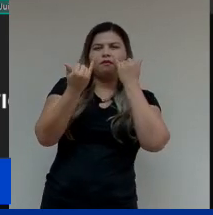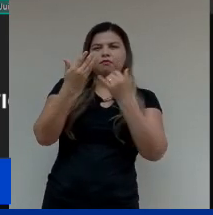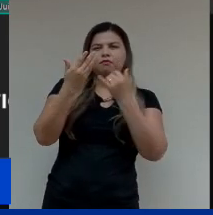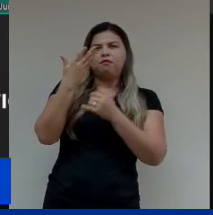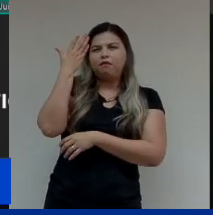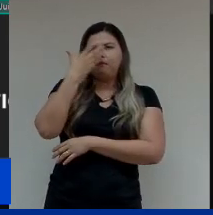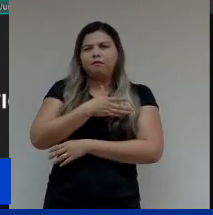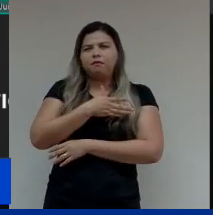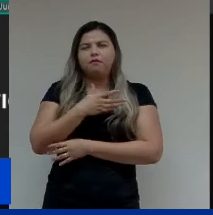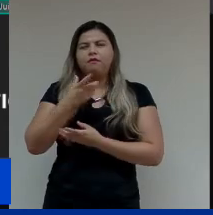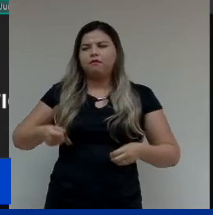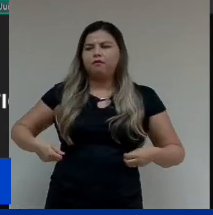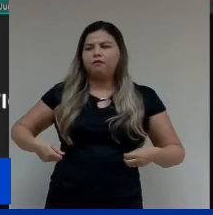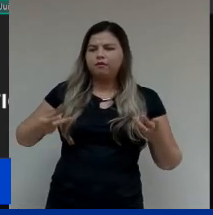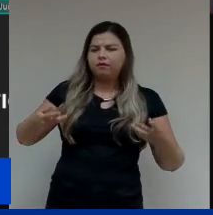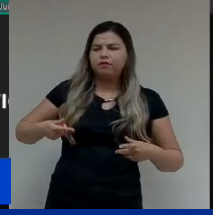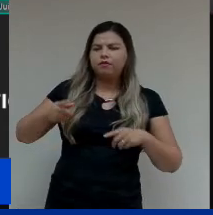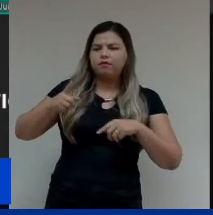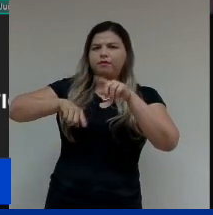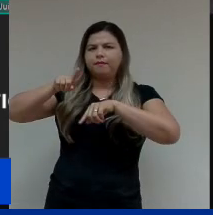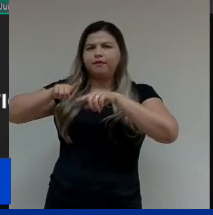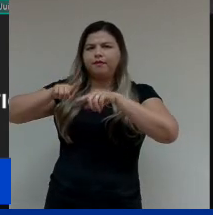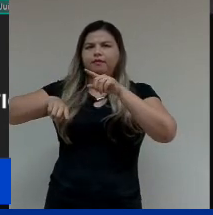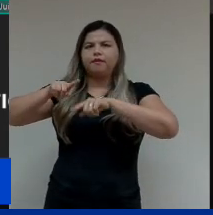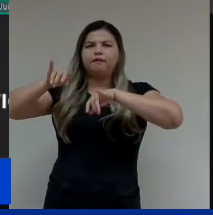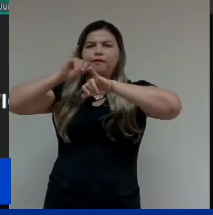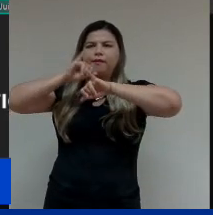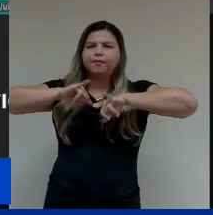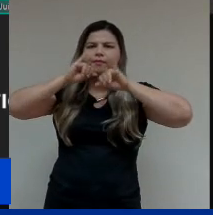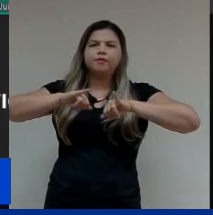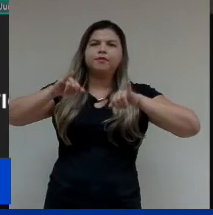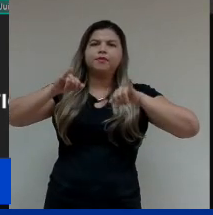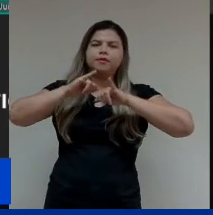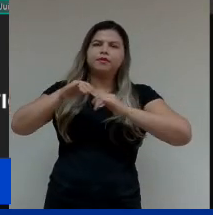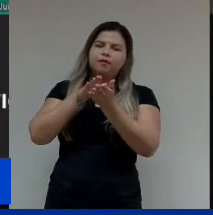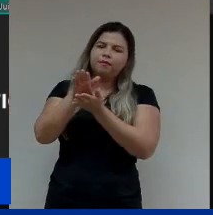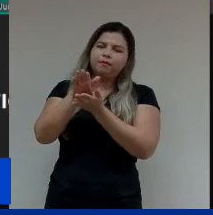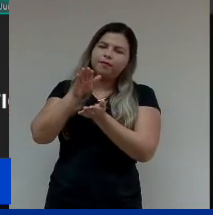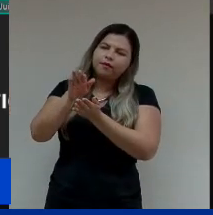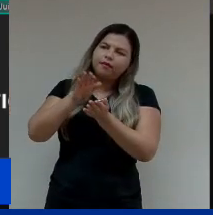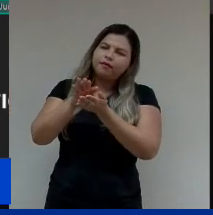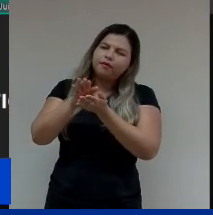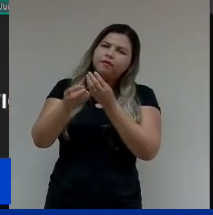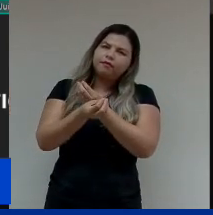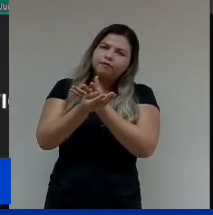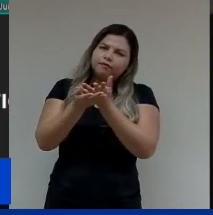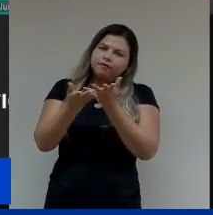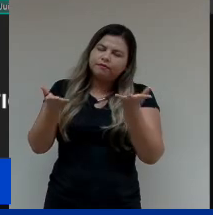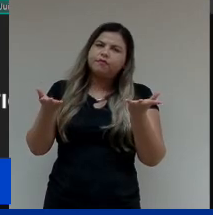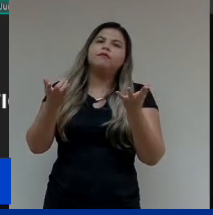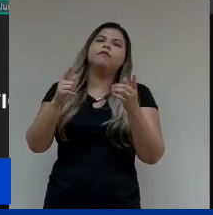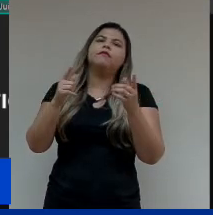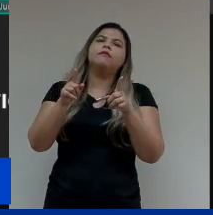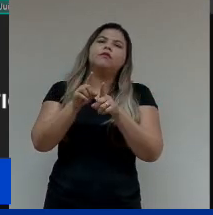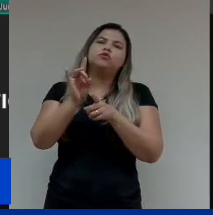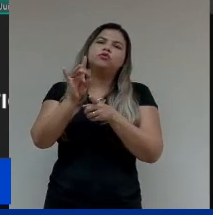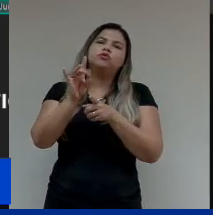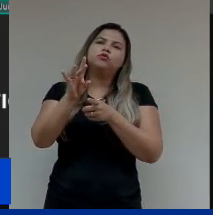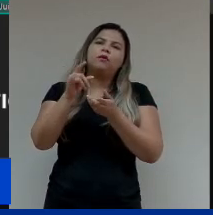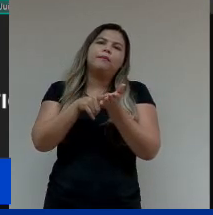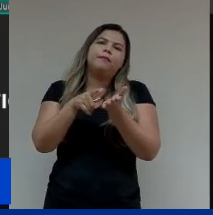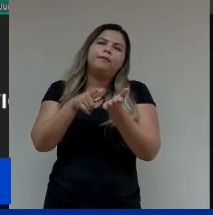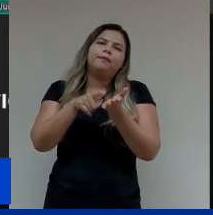a despesas com materiais de publicidades impressa e adesiva apenas com base em notas fiscais